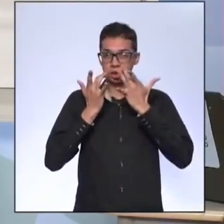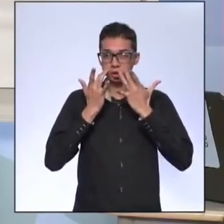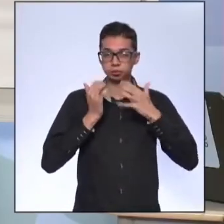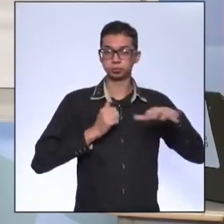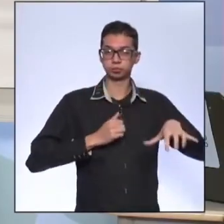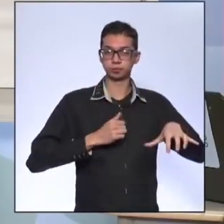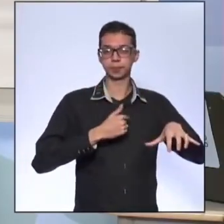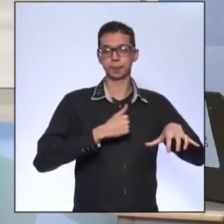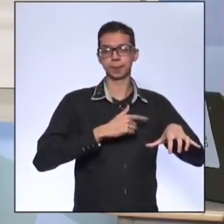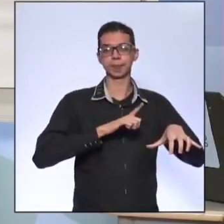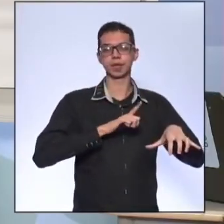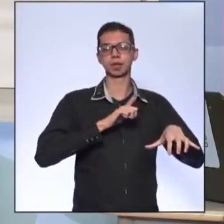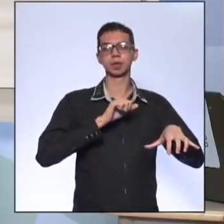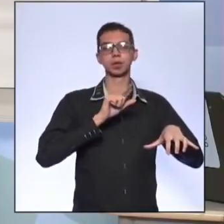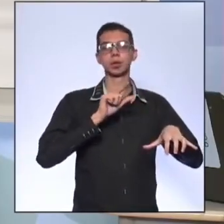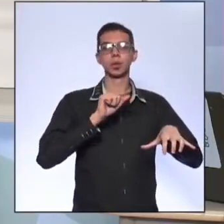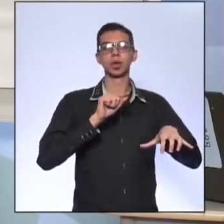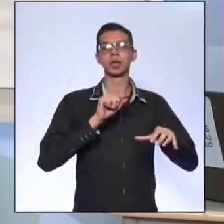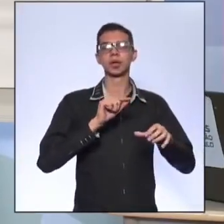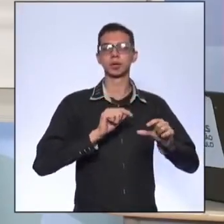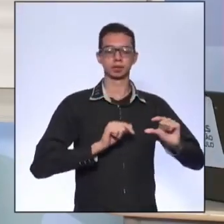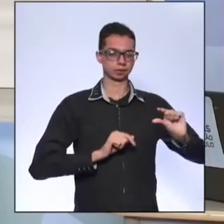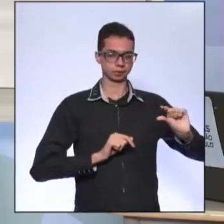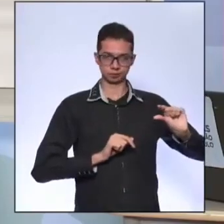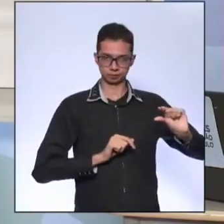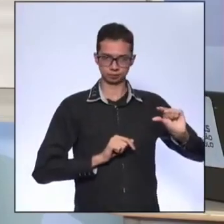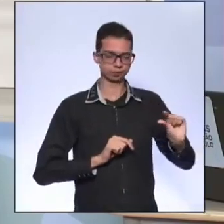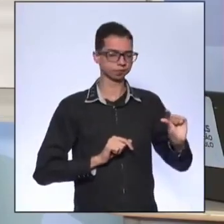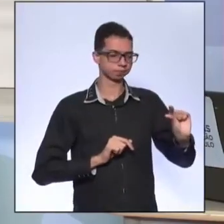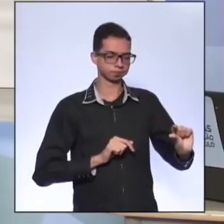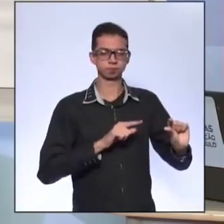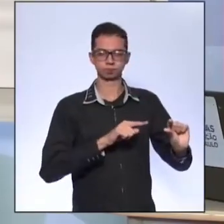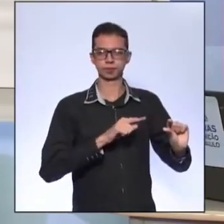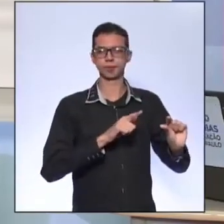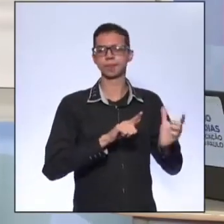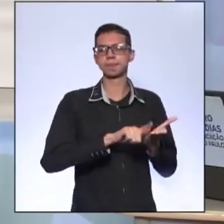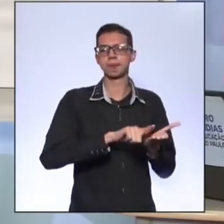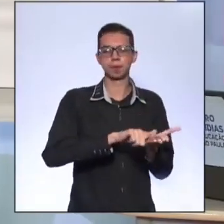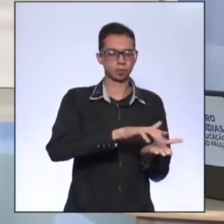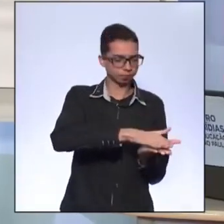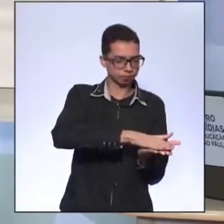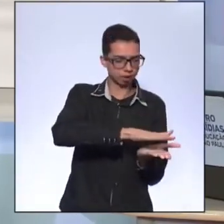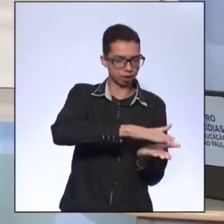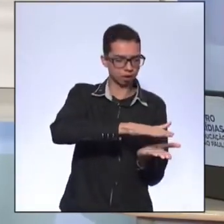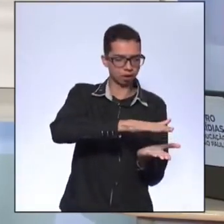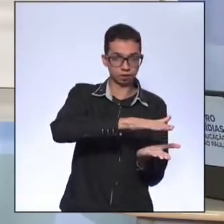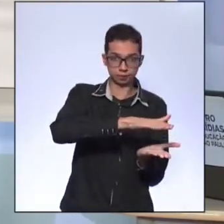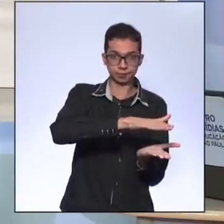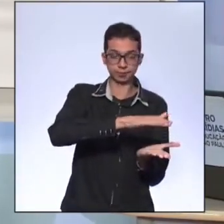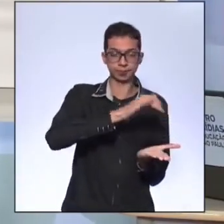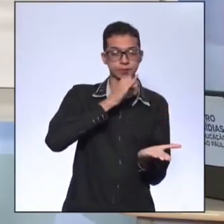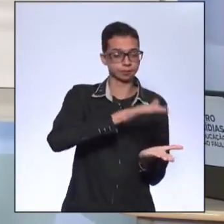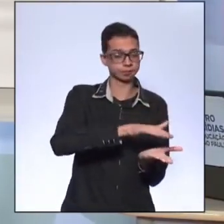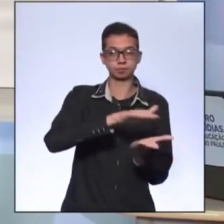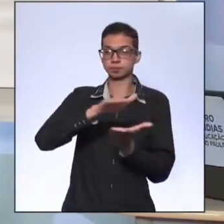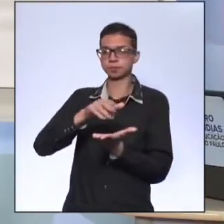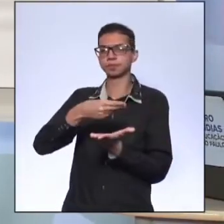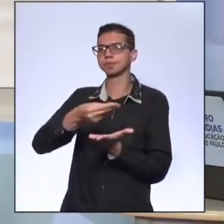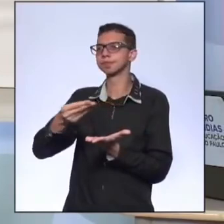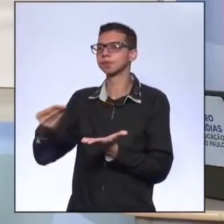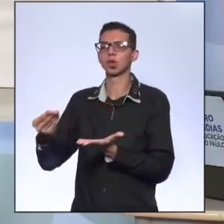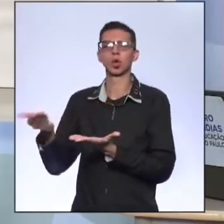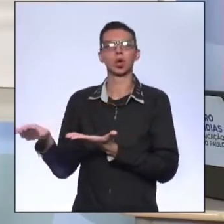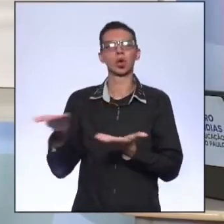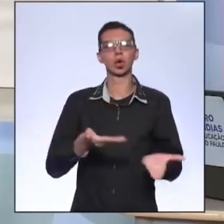lá um bolinho de folders ou folhetinhos daquele, filipetas, chamando, convidando para a peça ou exposição. Mesma